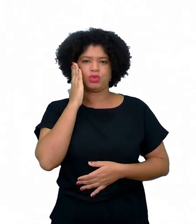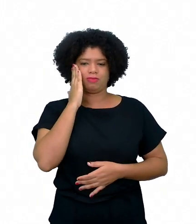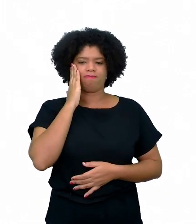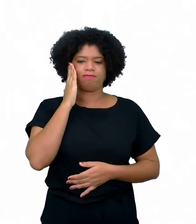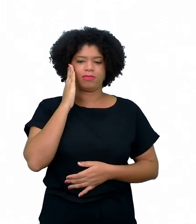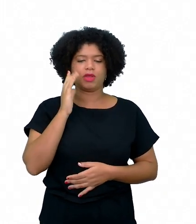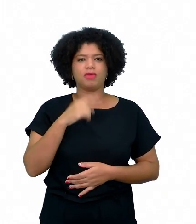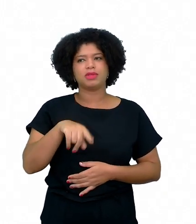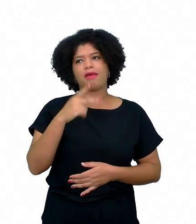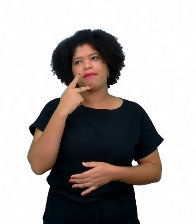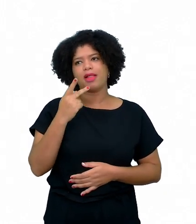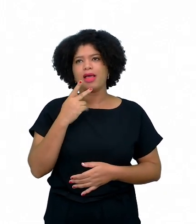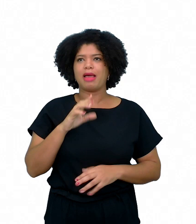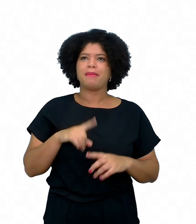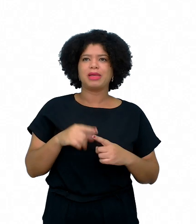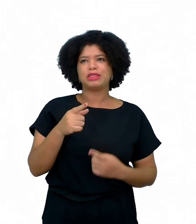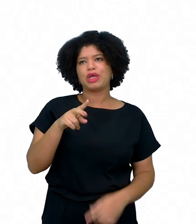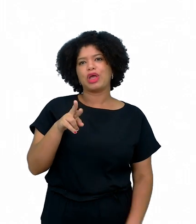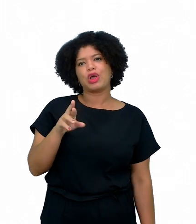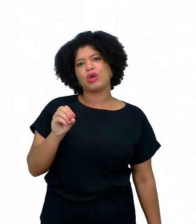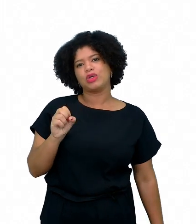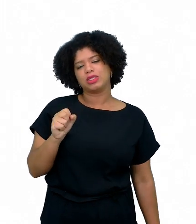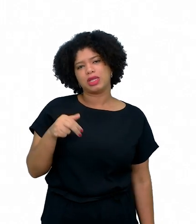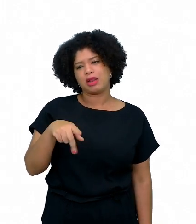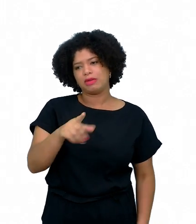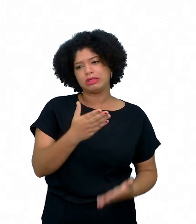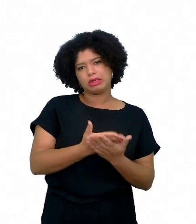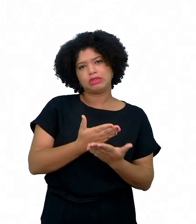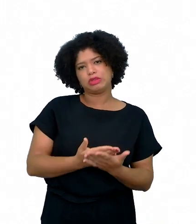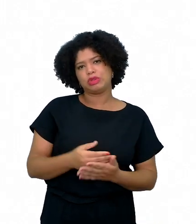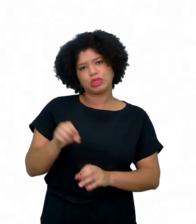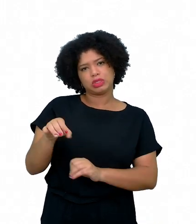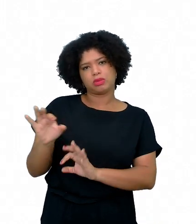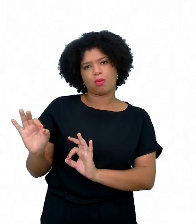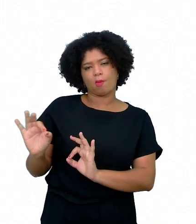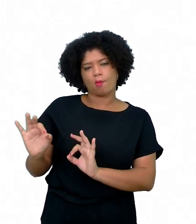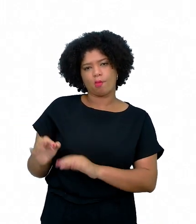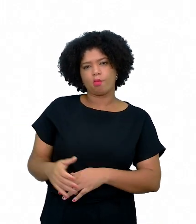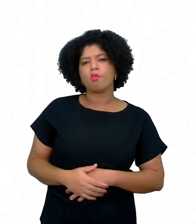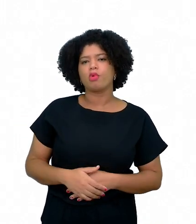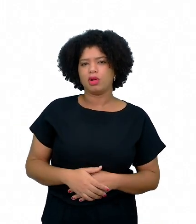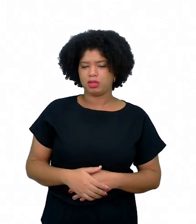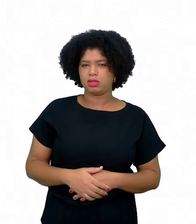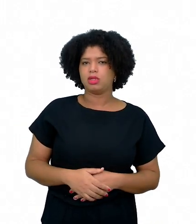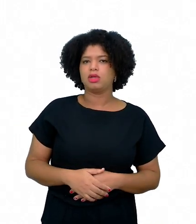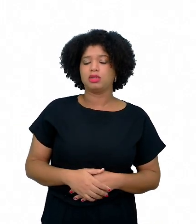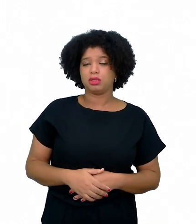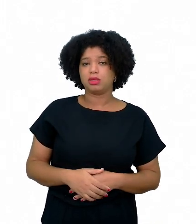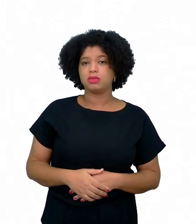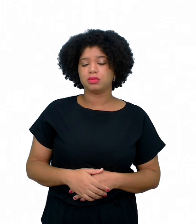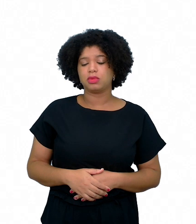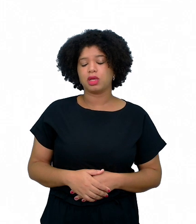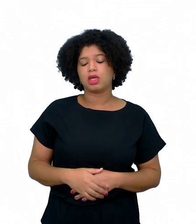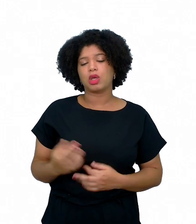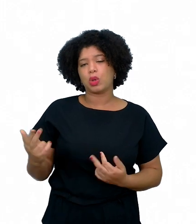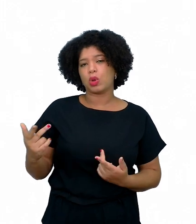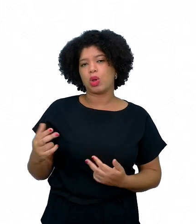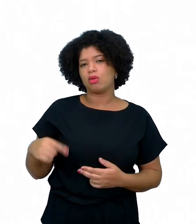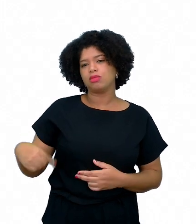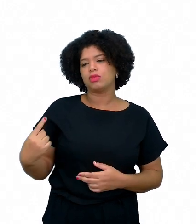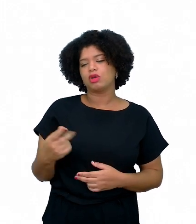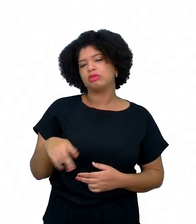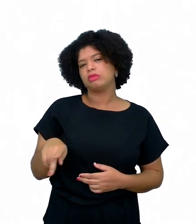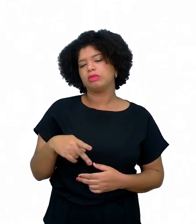Vocês podem falar, Rosana, você está só aí estudando, não está na sala de aula, como eu estou, né? É